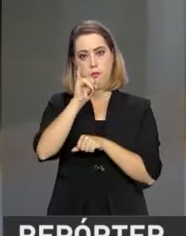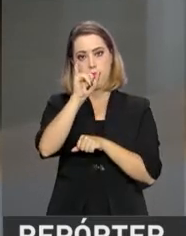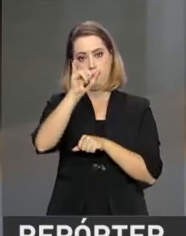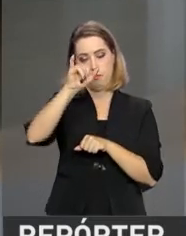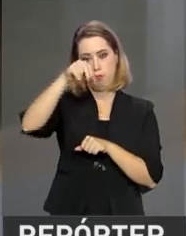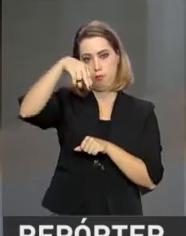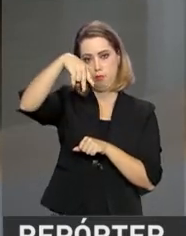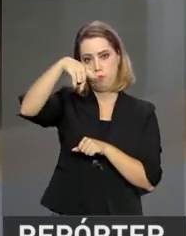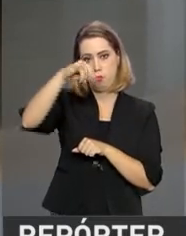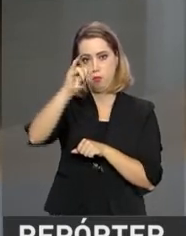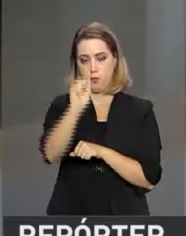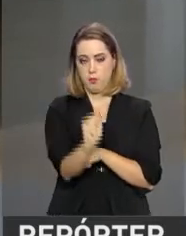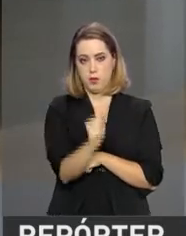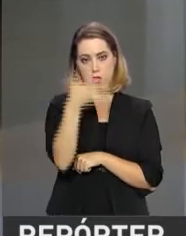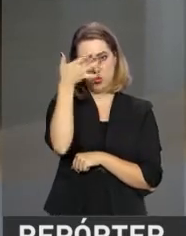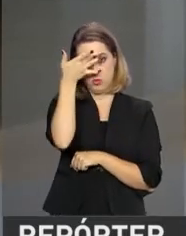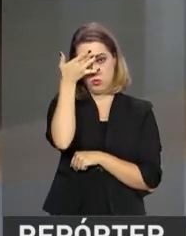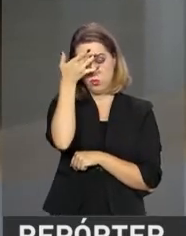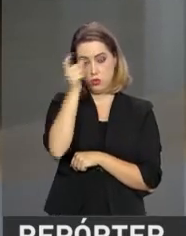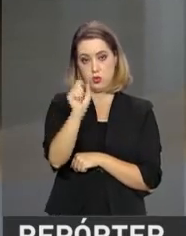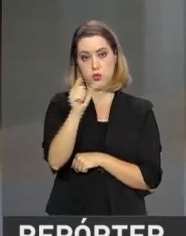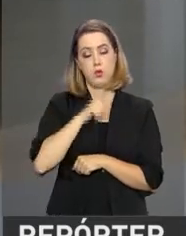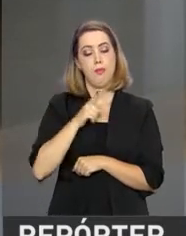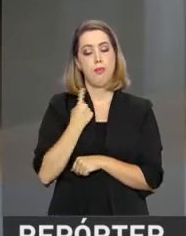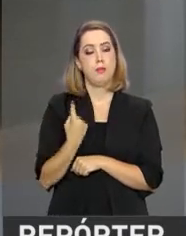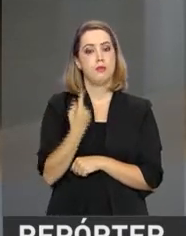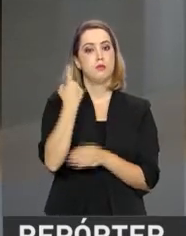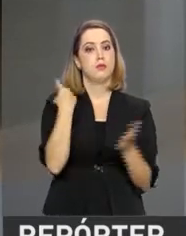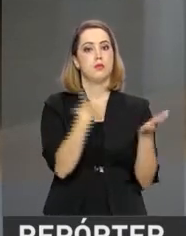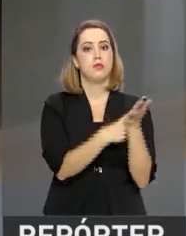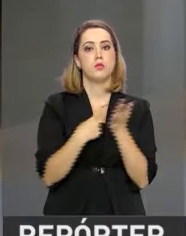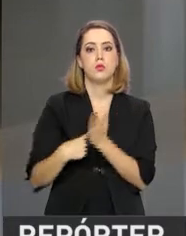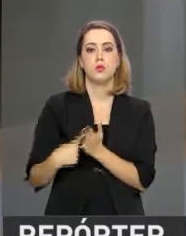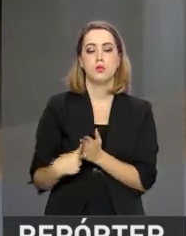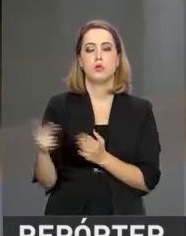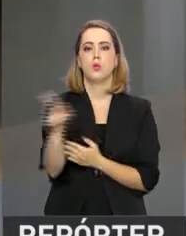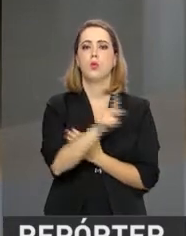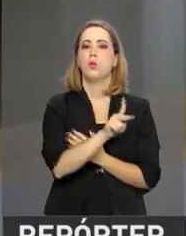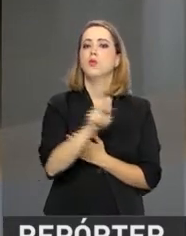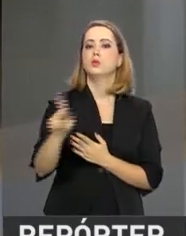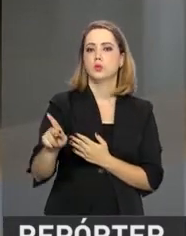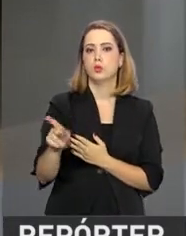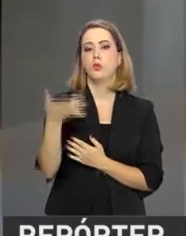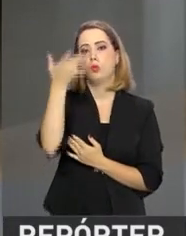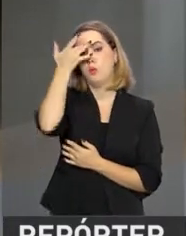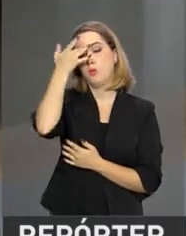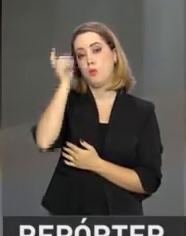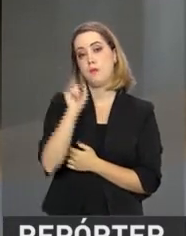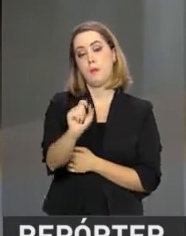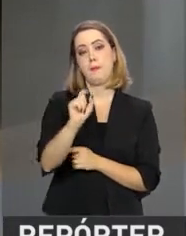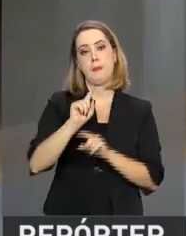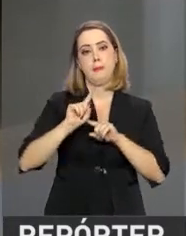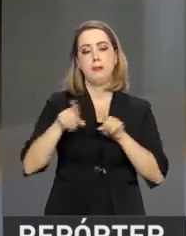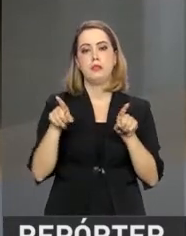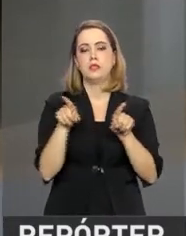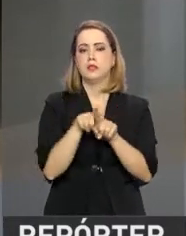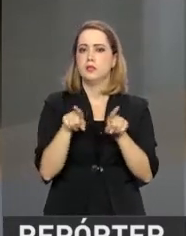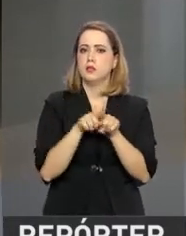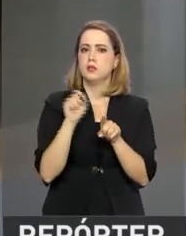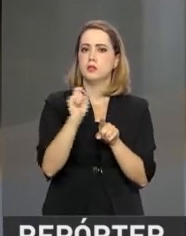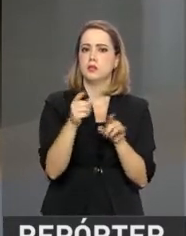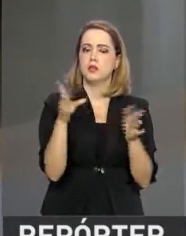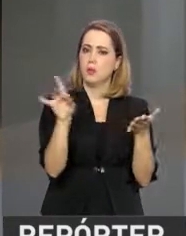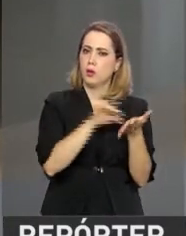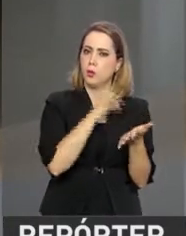tem um encontro marcado com o primeiro-ministro indiano na andra mode na próxima segunda feira está prevista a assinatura de